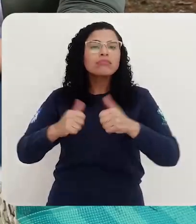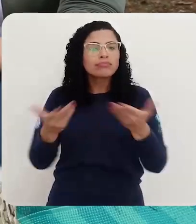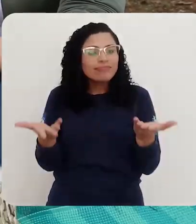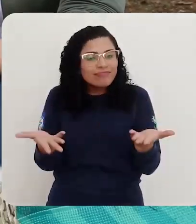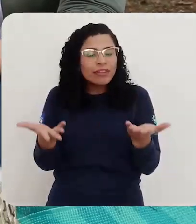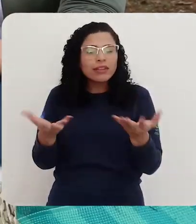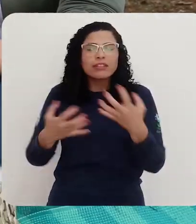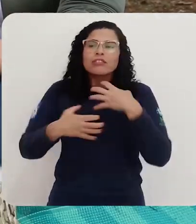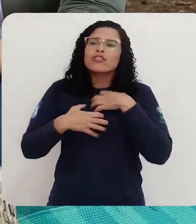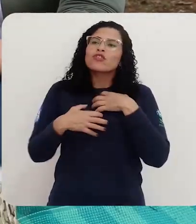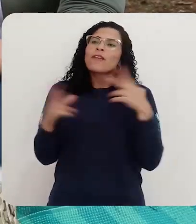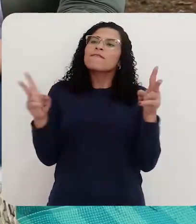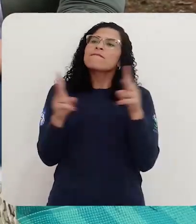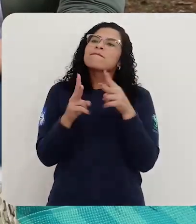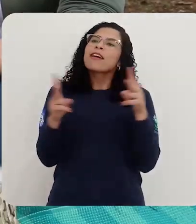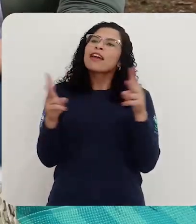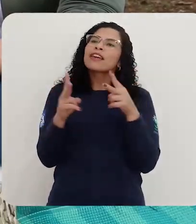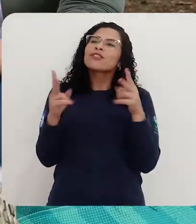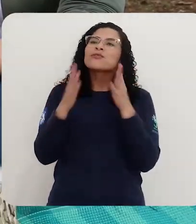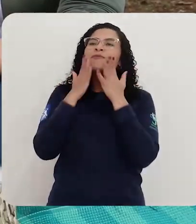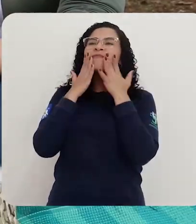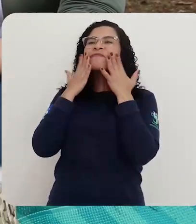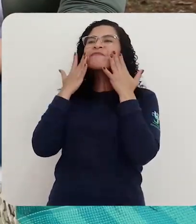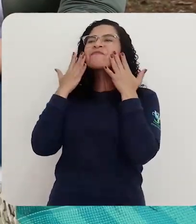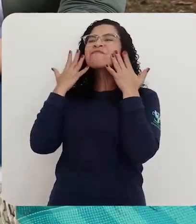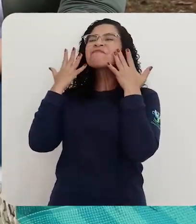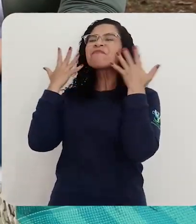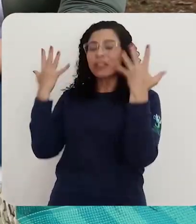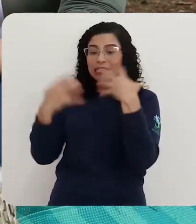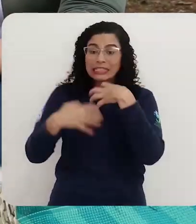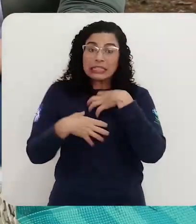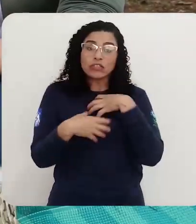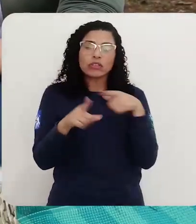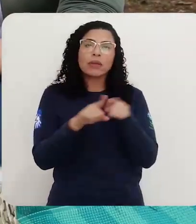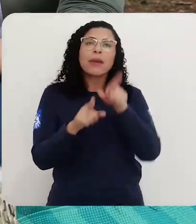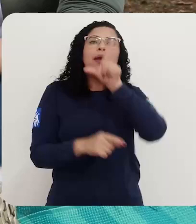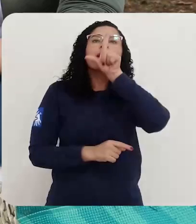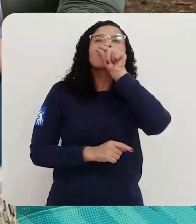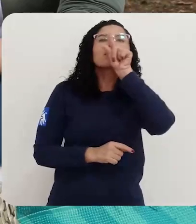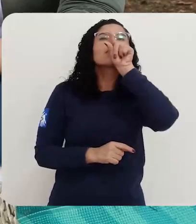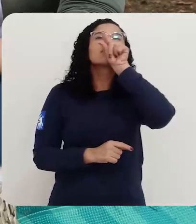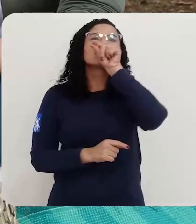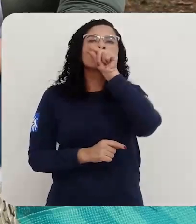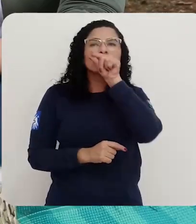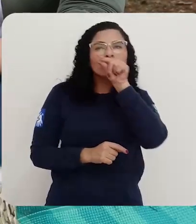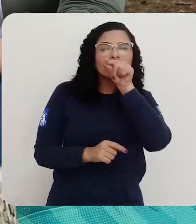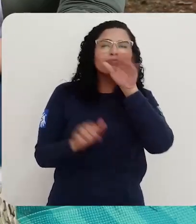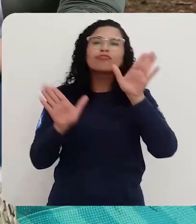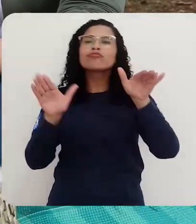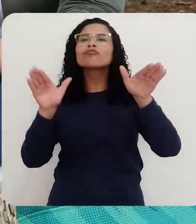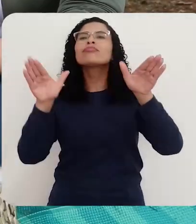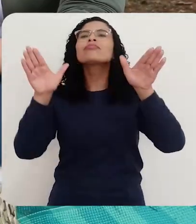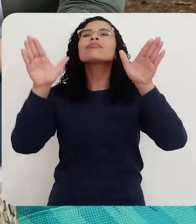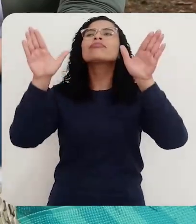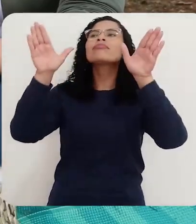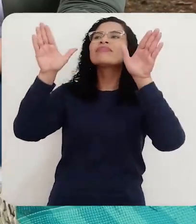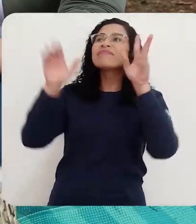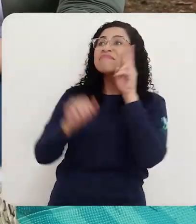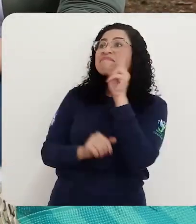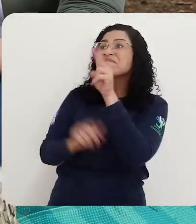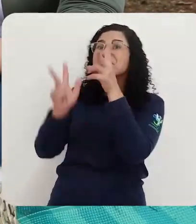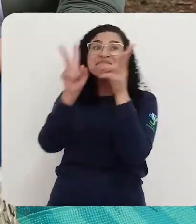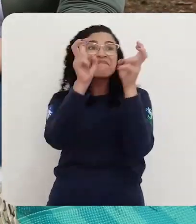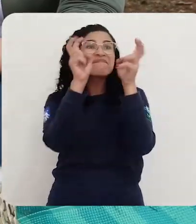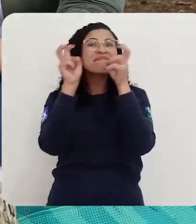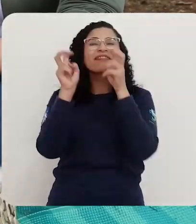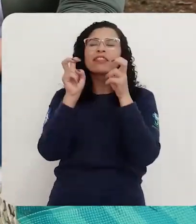você sentir realmente o vento tocar no seu rosto. Sentir também que existem passarinhos cantando à sua volta.